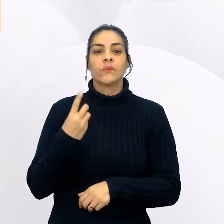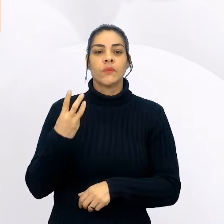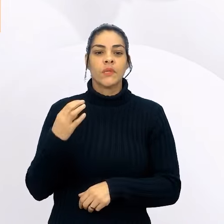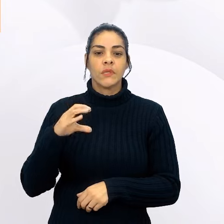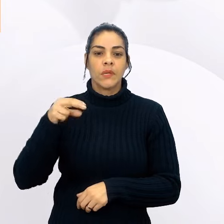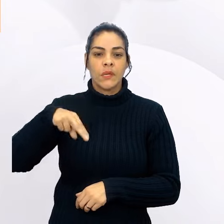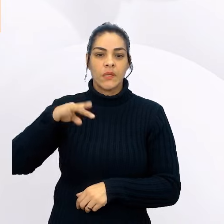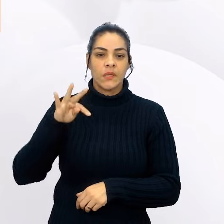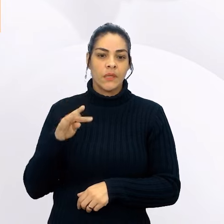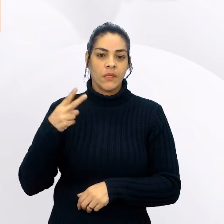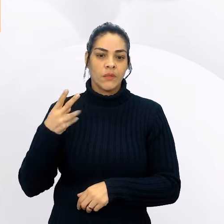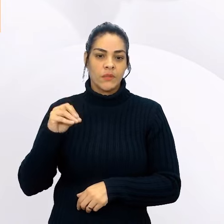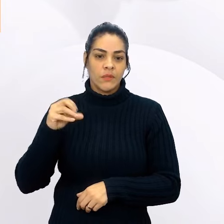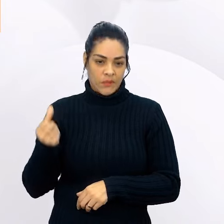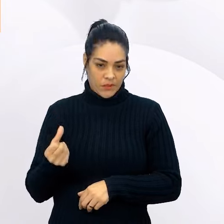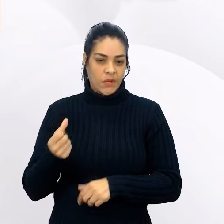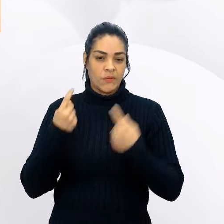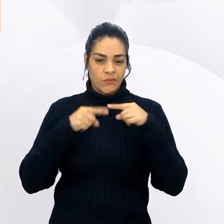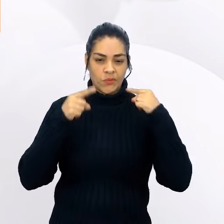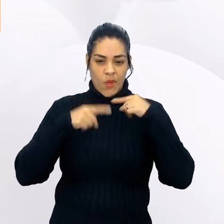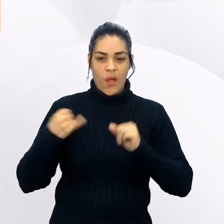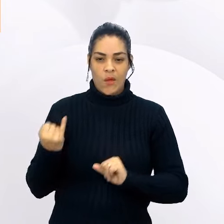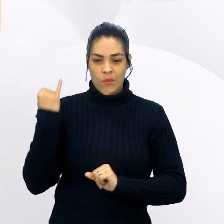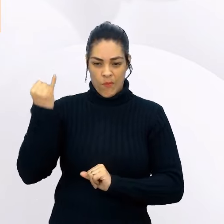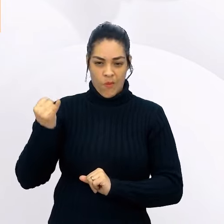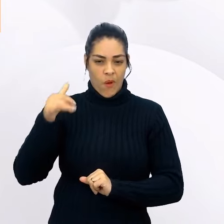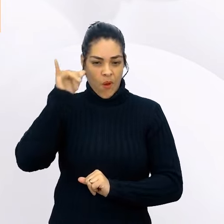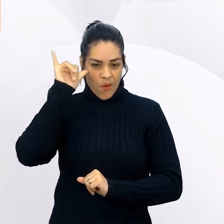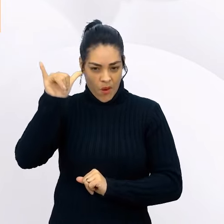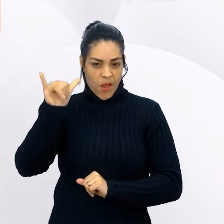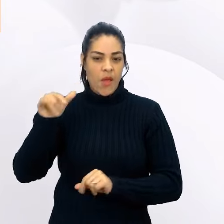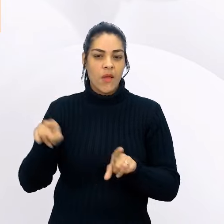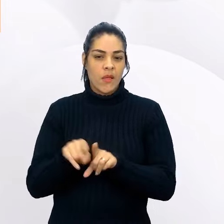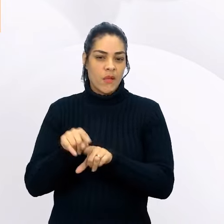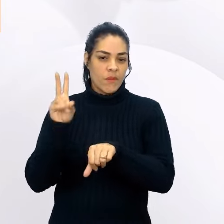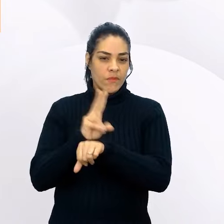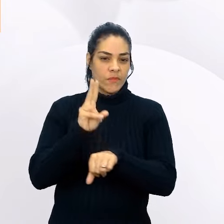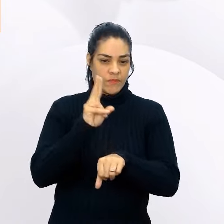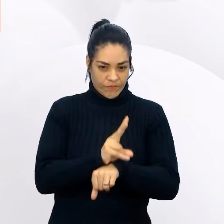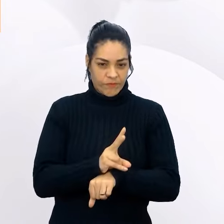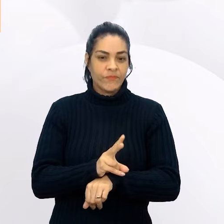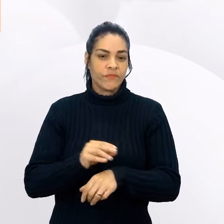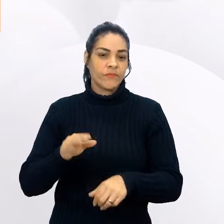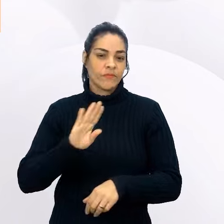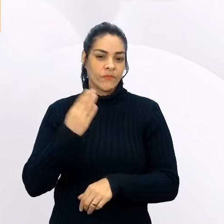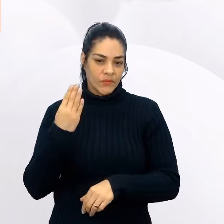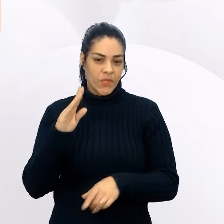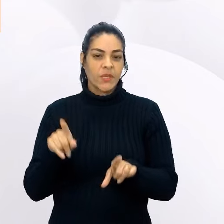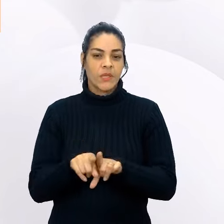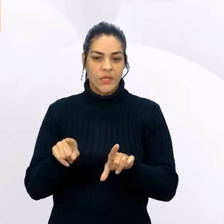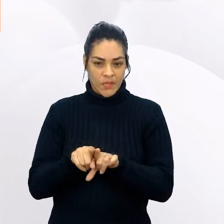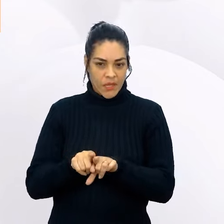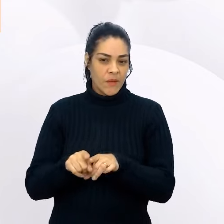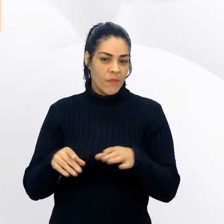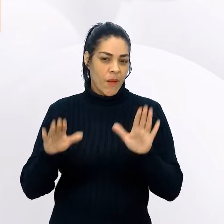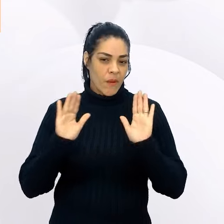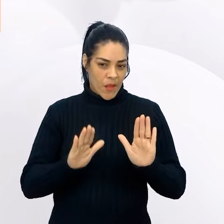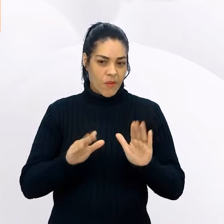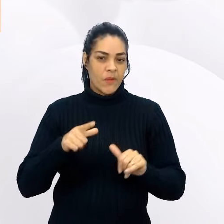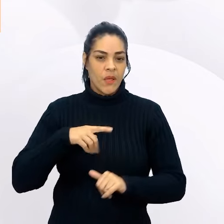EM13CNT206, que é discutir a importância da preservação e conservação da biodiversidade, considerando parâmetros qualitativos